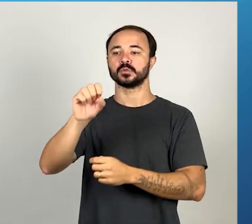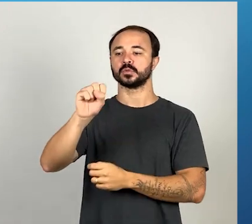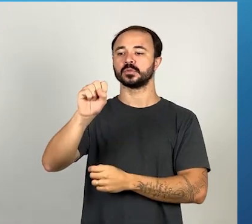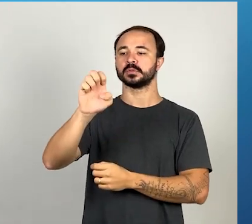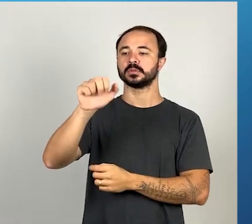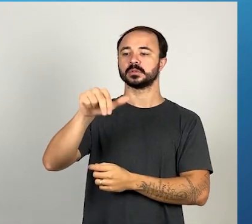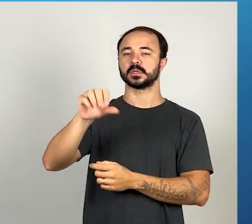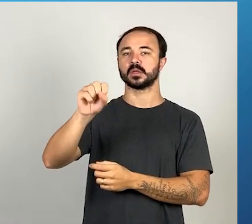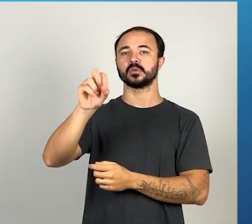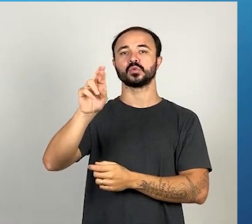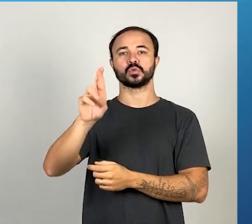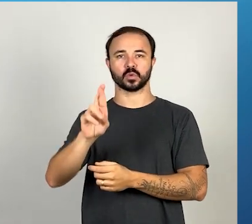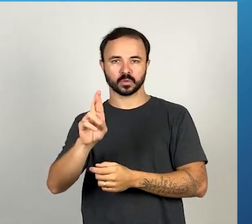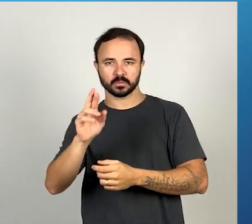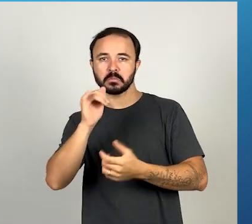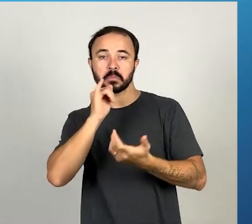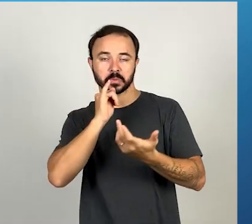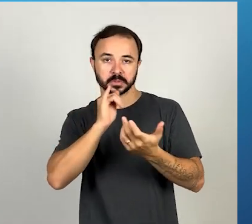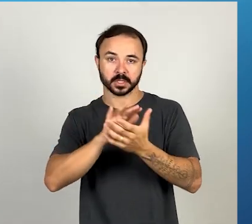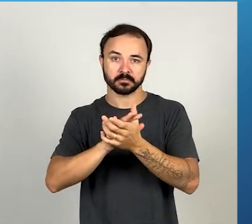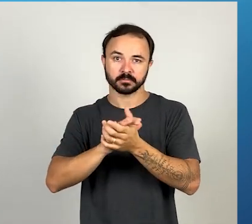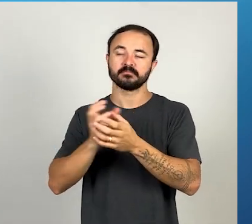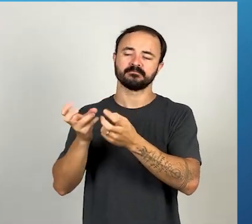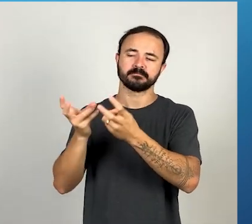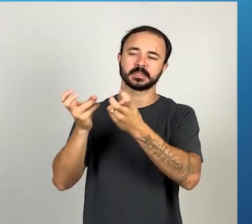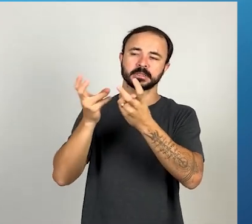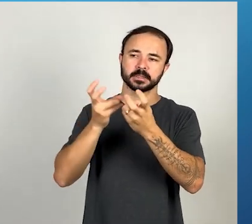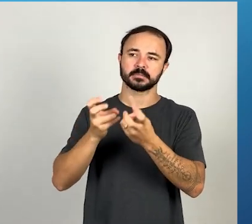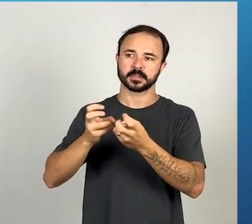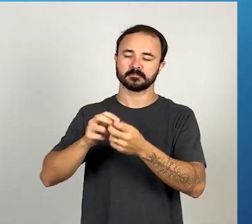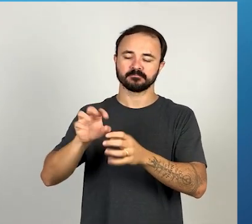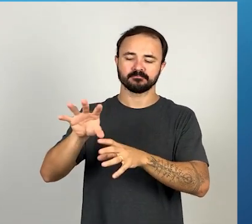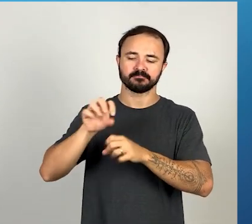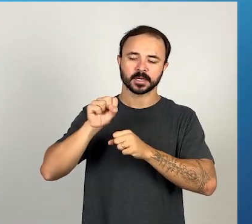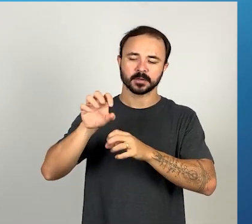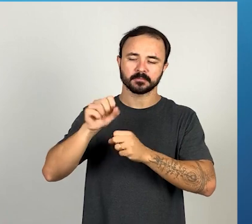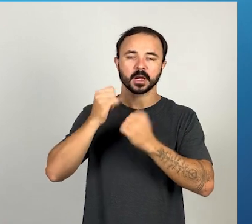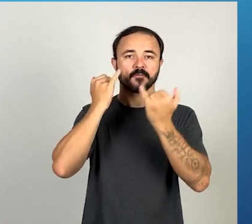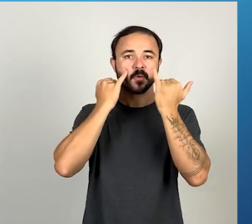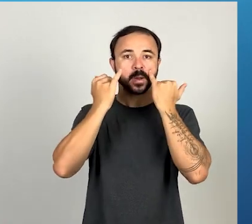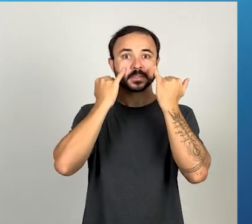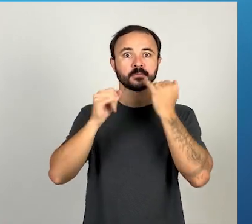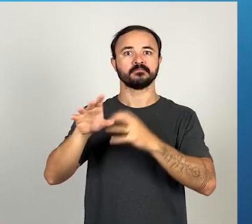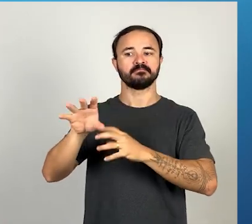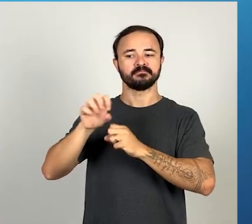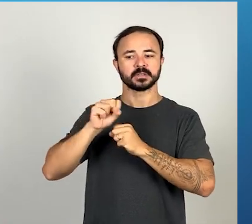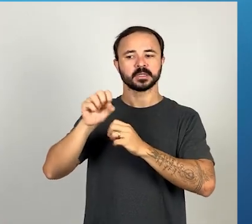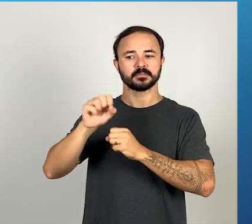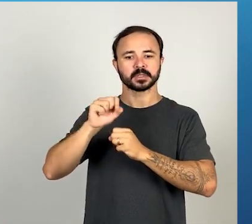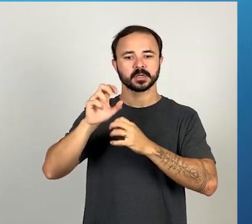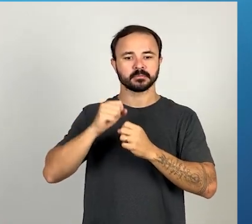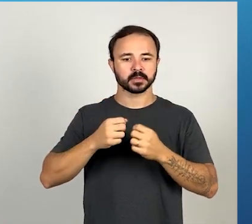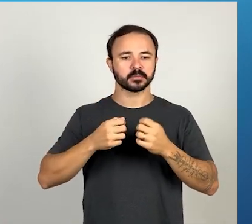a corrente elétrica vai sair, através dos outros dispositivos de saída. Então,